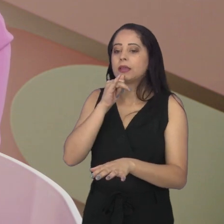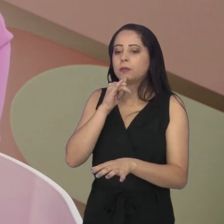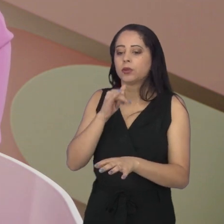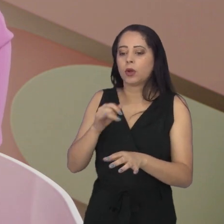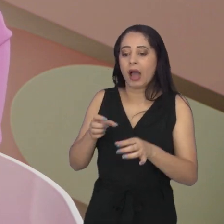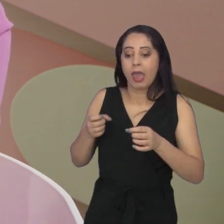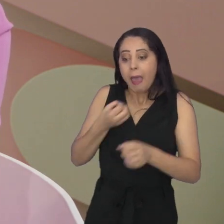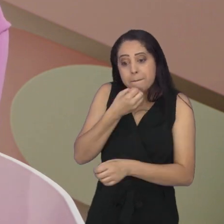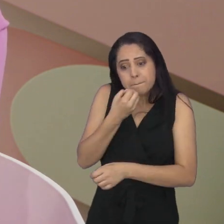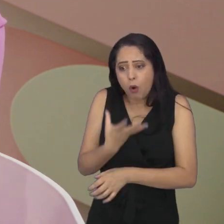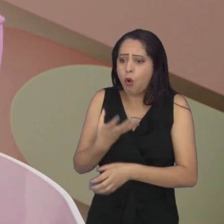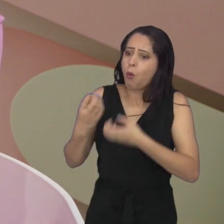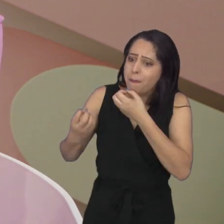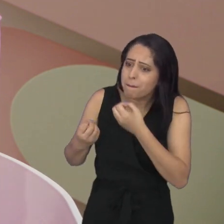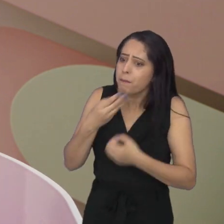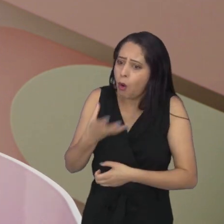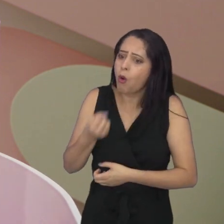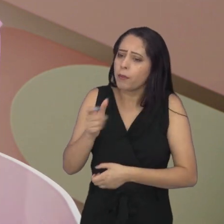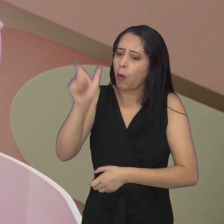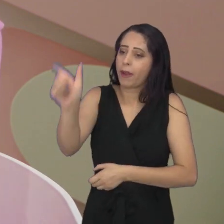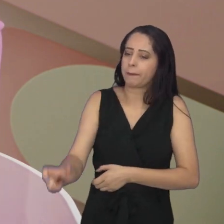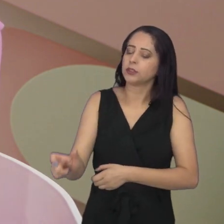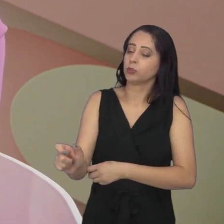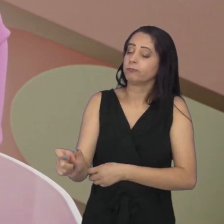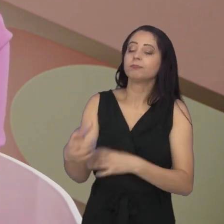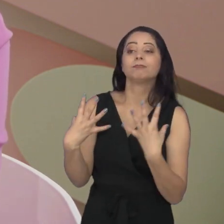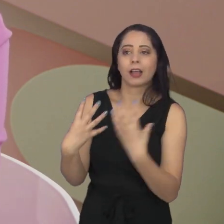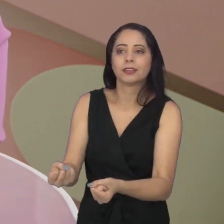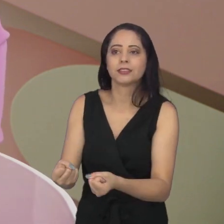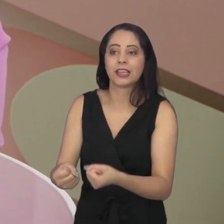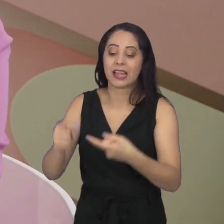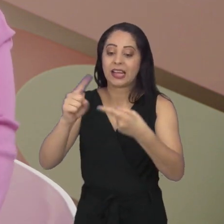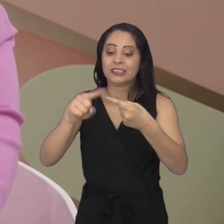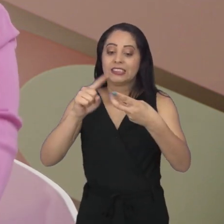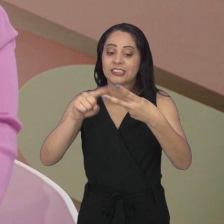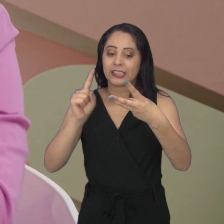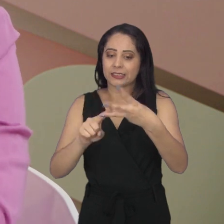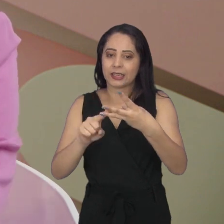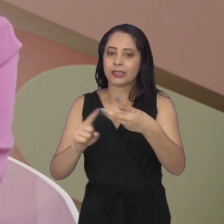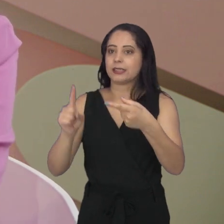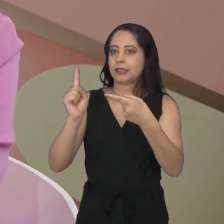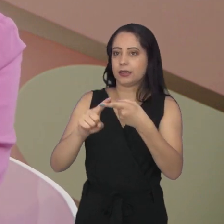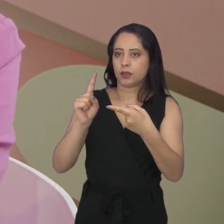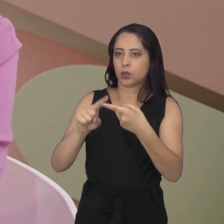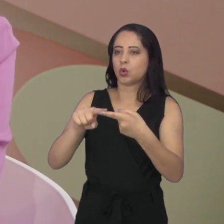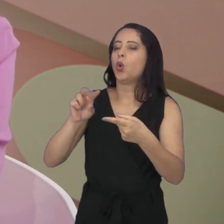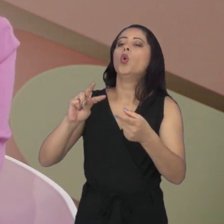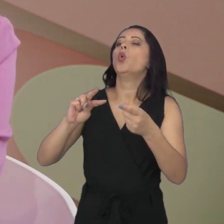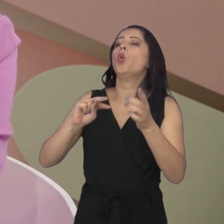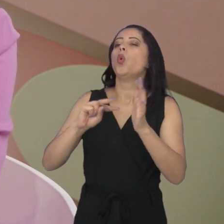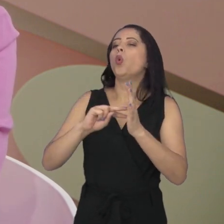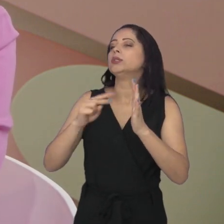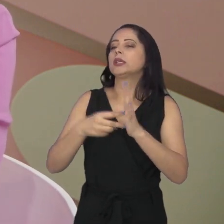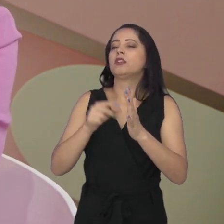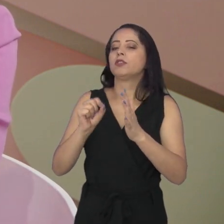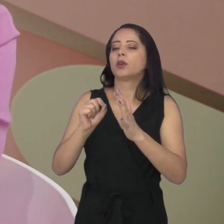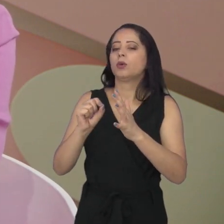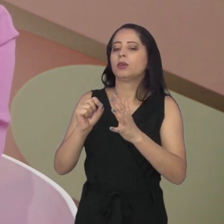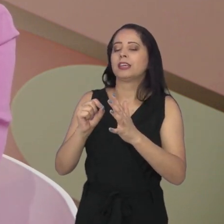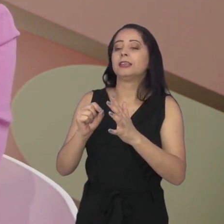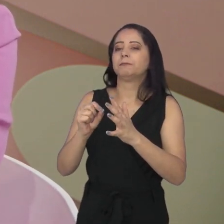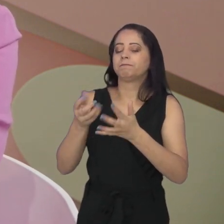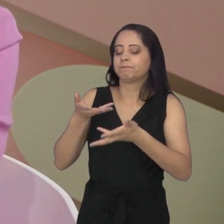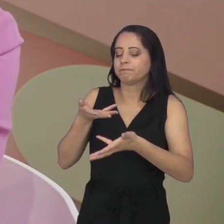pessoa que é algo bom que você está fazendo ou vendendo. Então, existem os 3 gatilhos mais utilizados. O gatilho da